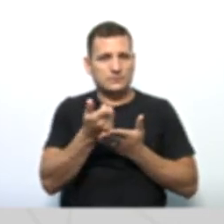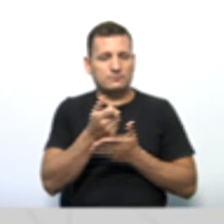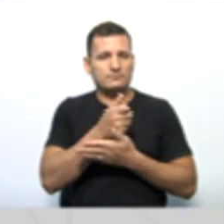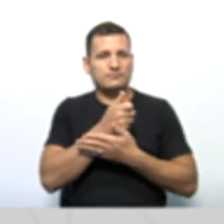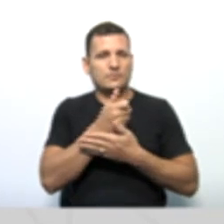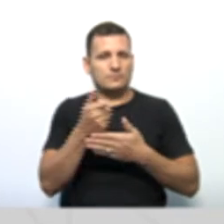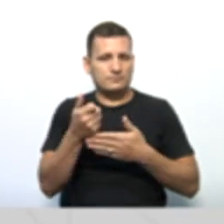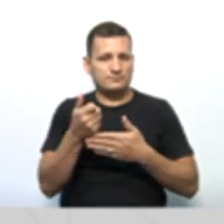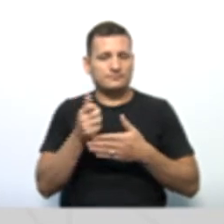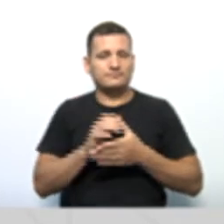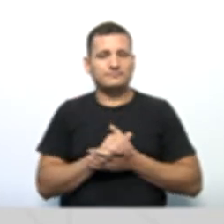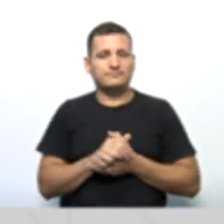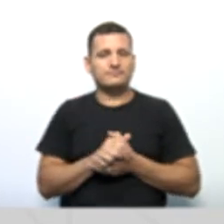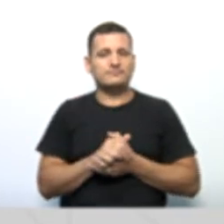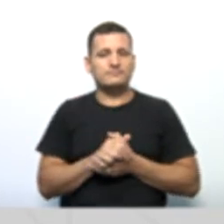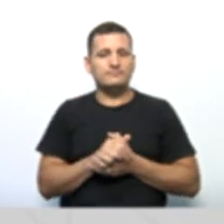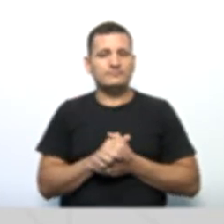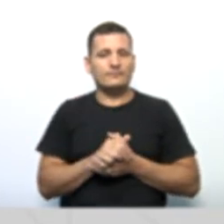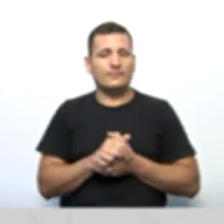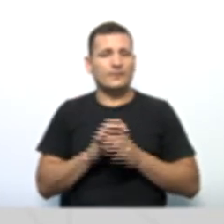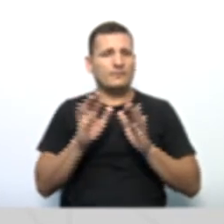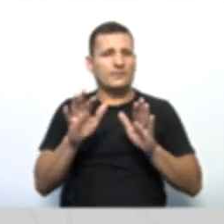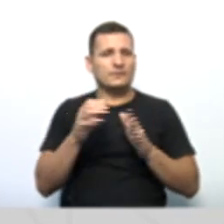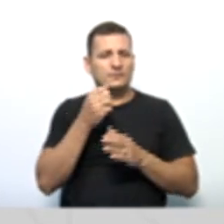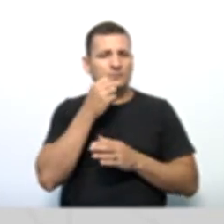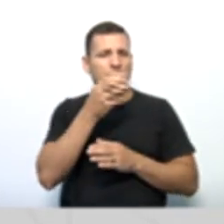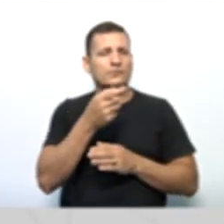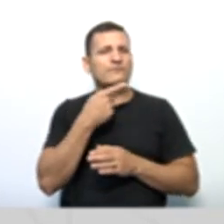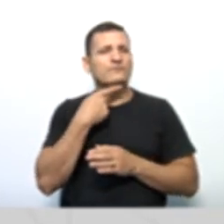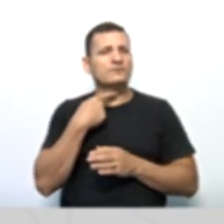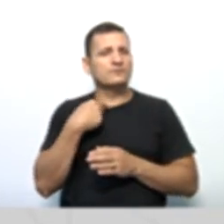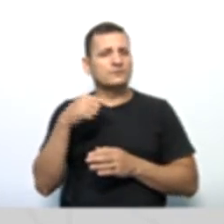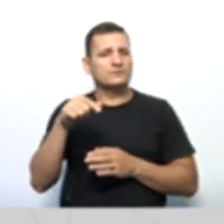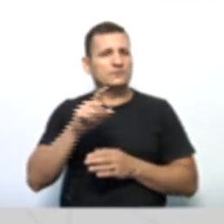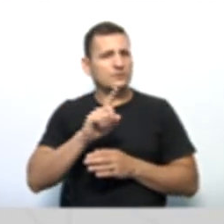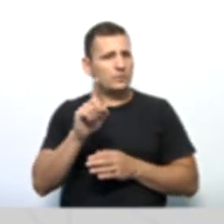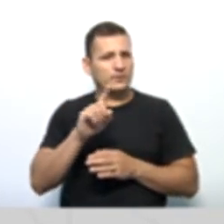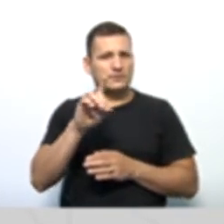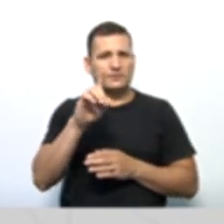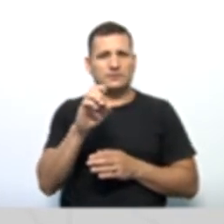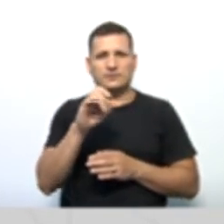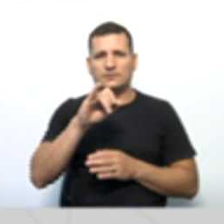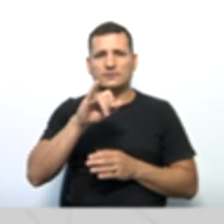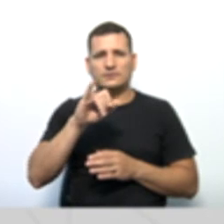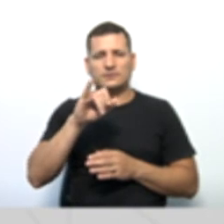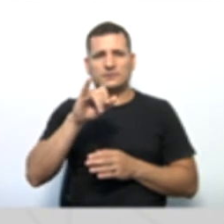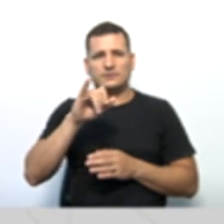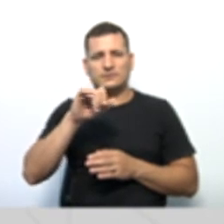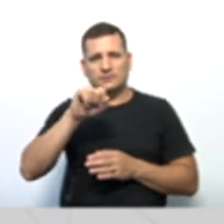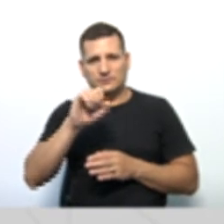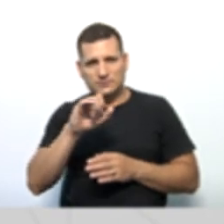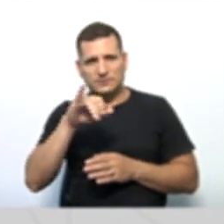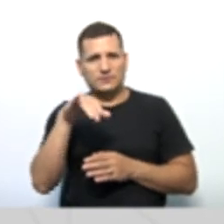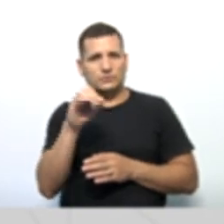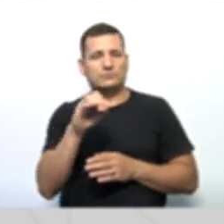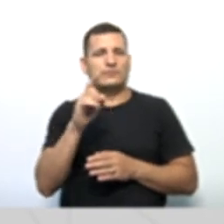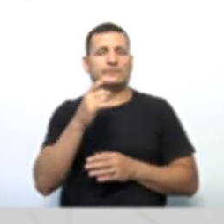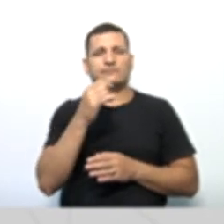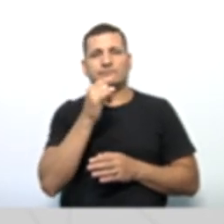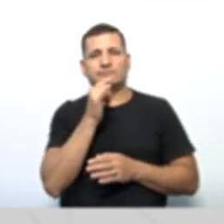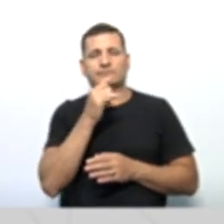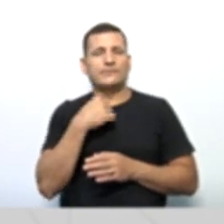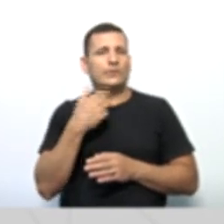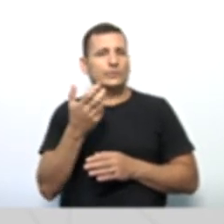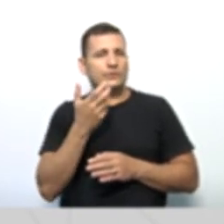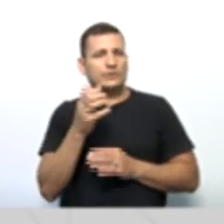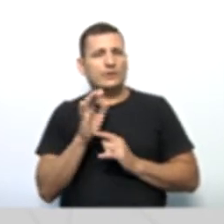atenção, boa vontade não se confunde com mero desejo. Ah, eu queria tanto ajudar o meu colega que